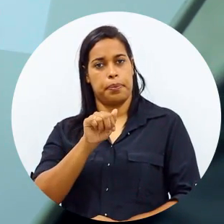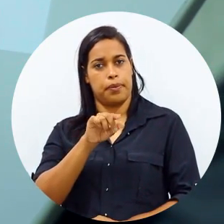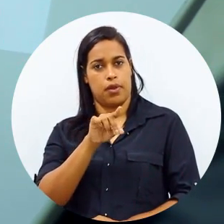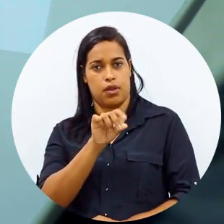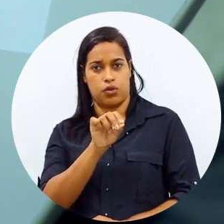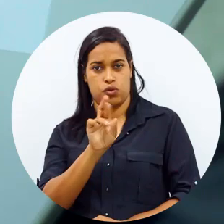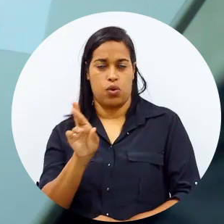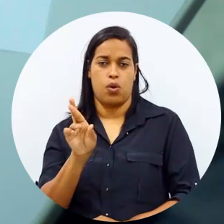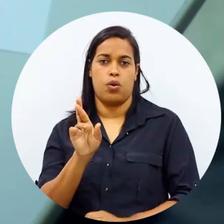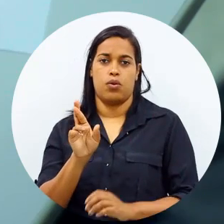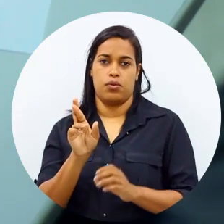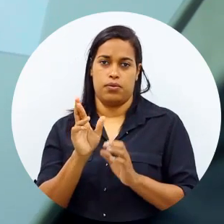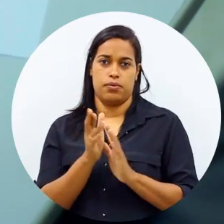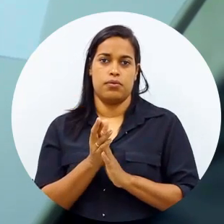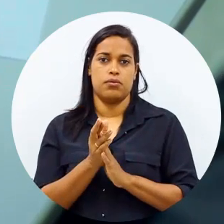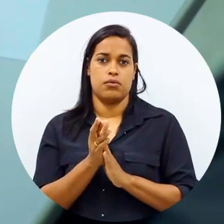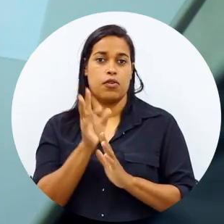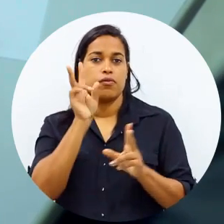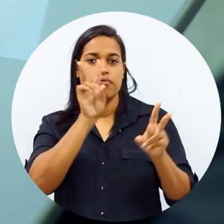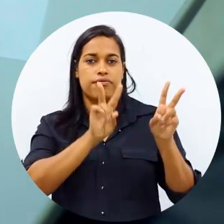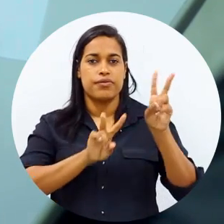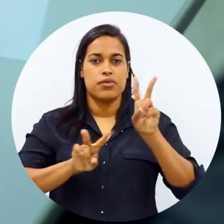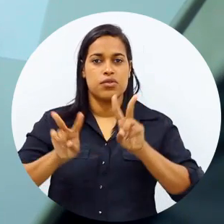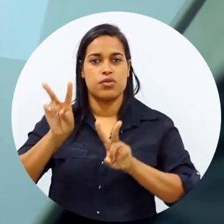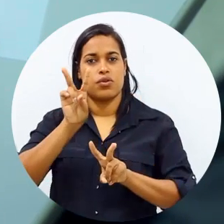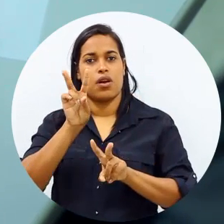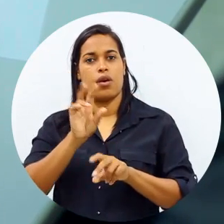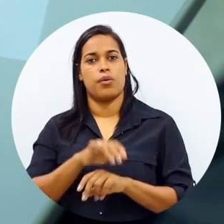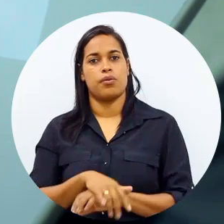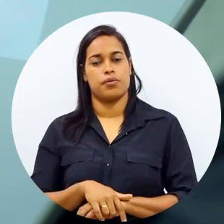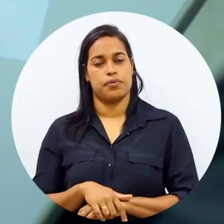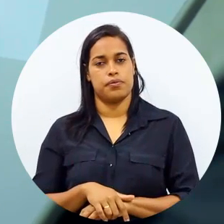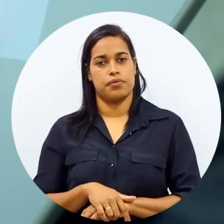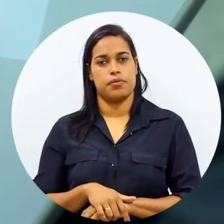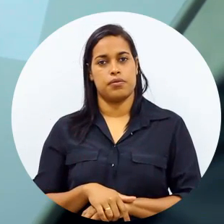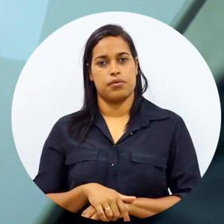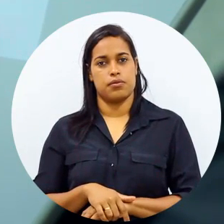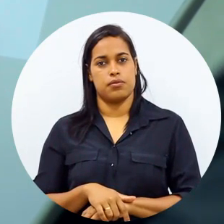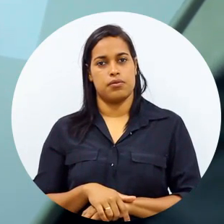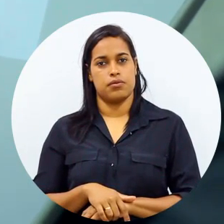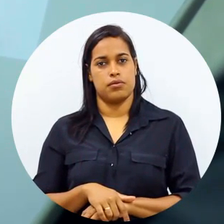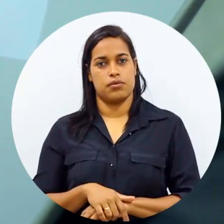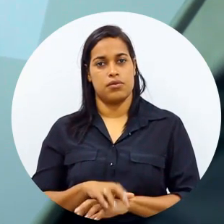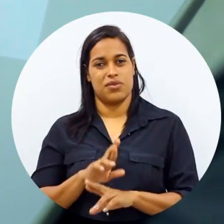aparador com uma composição visual